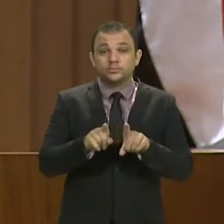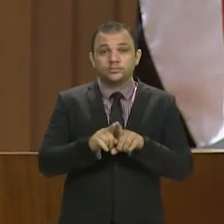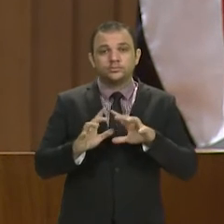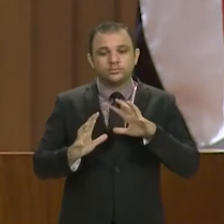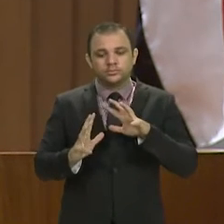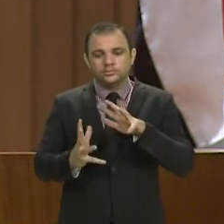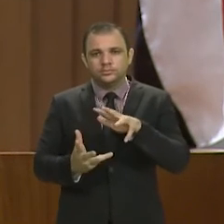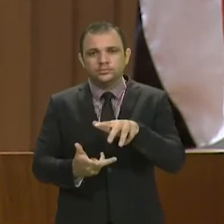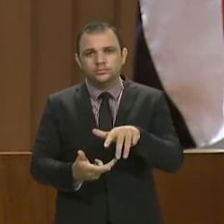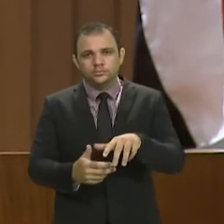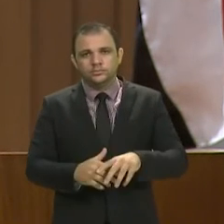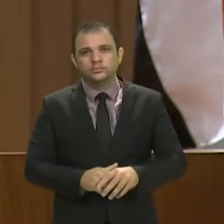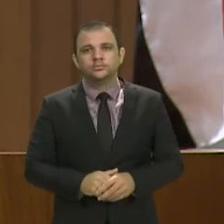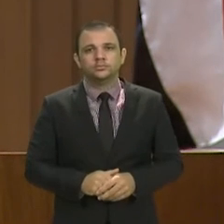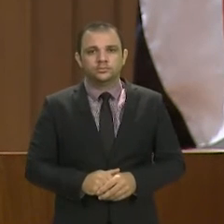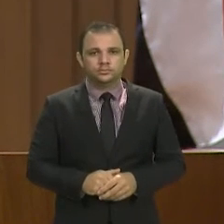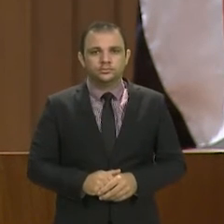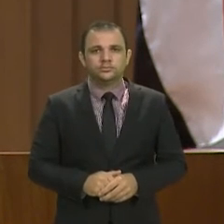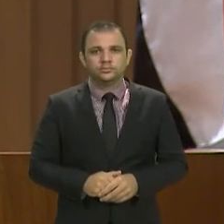mundial. Por isso,